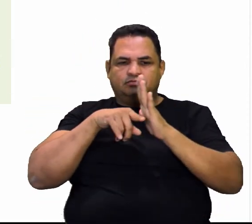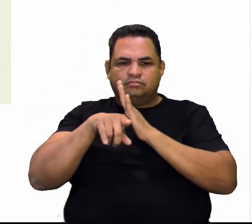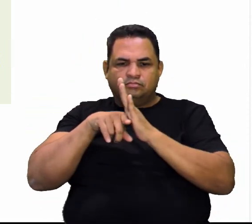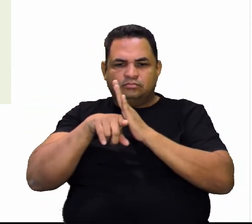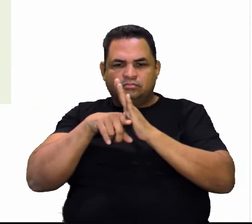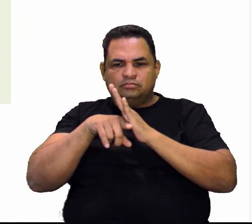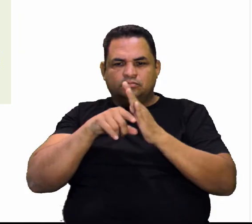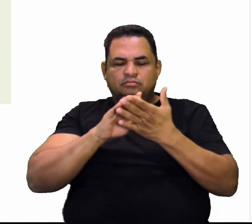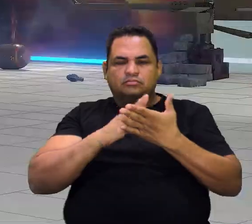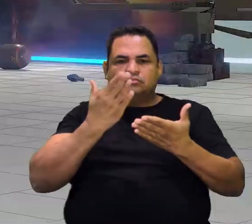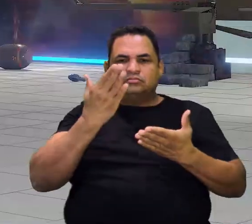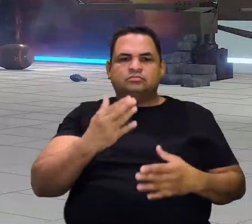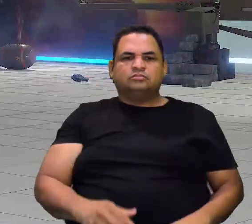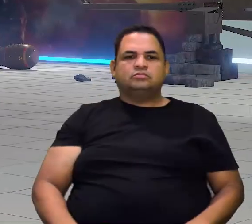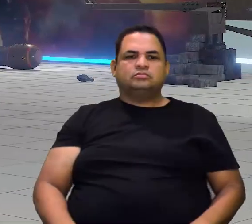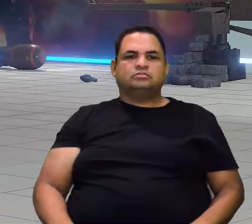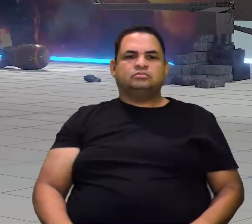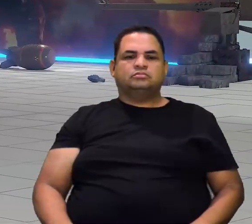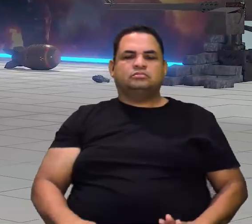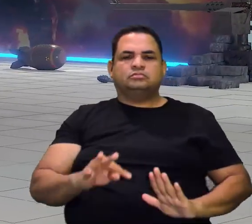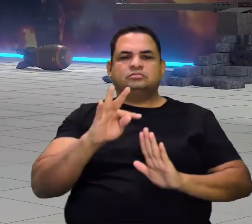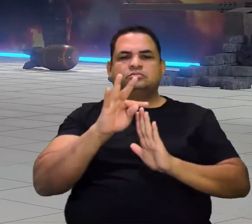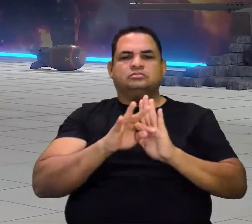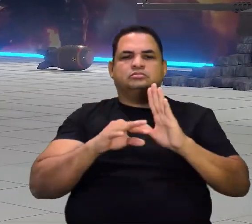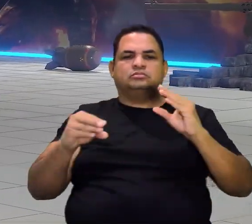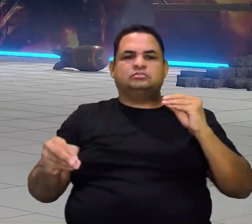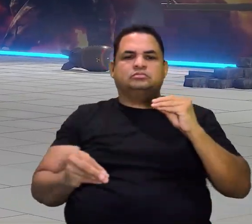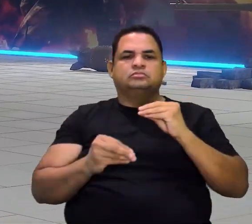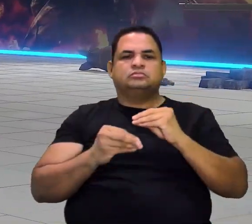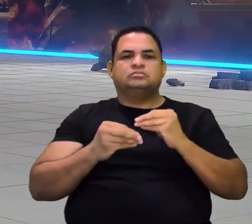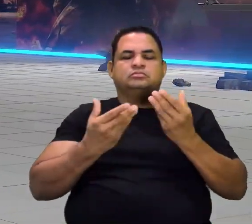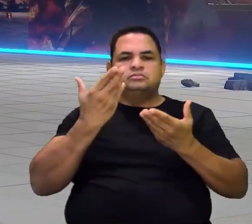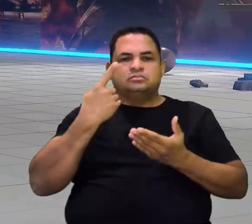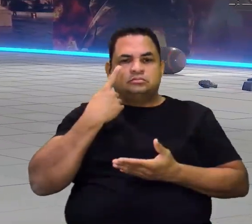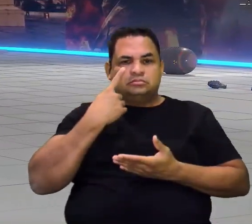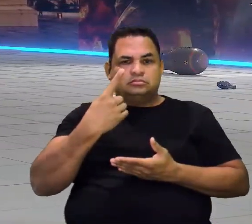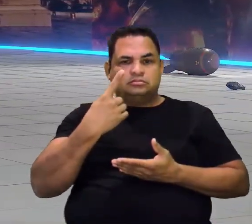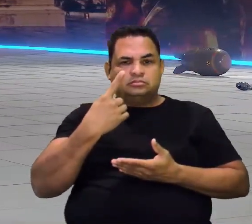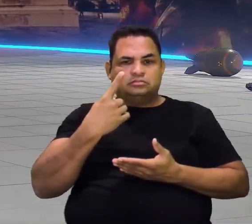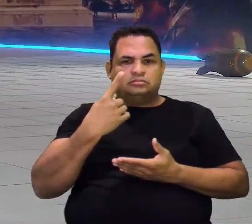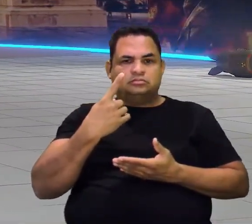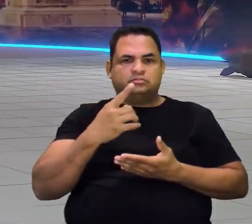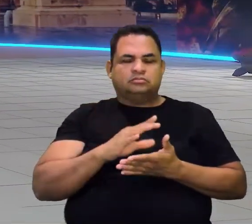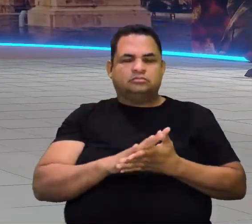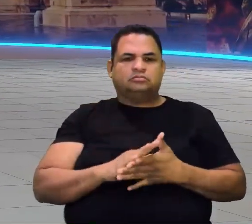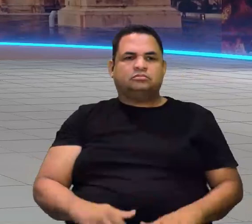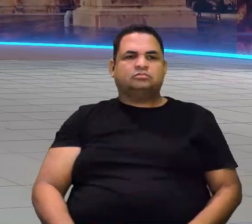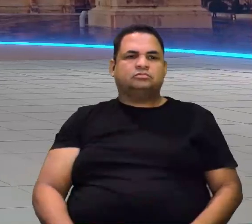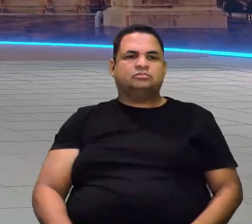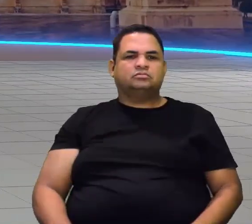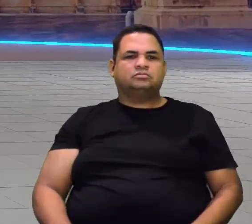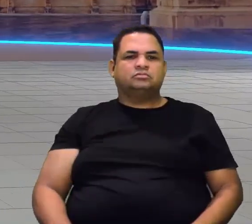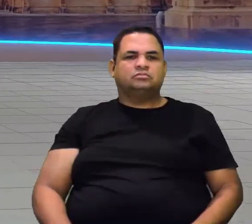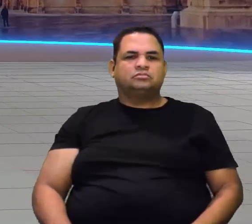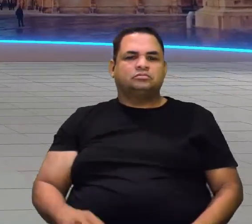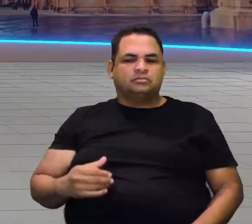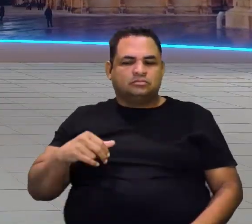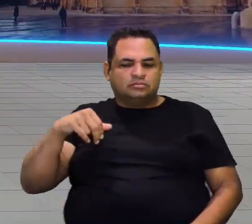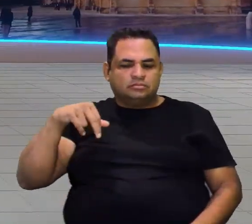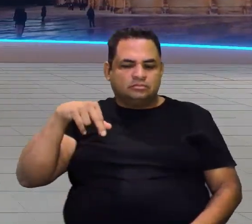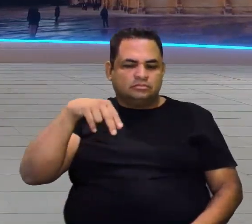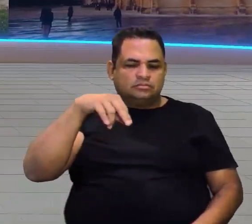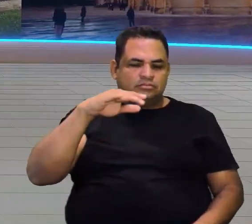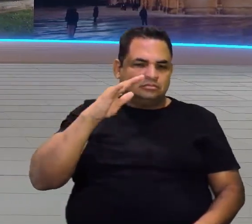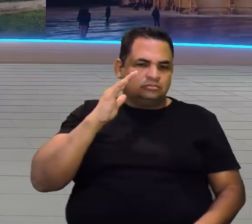Pesquisem essa matéria, esse texto complementar, que vocês vão ver, vão caminhar nessa